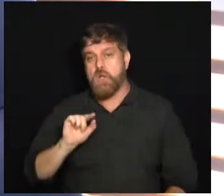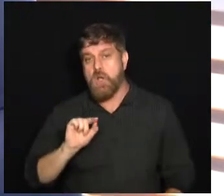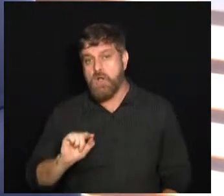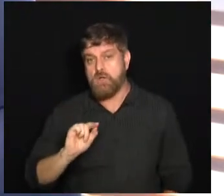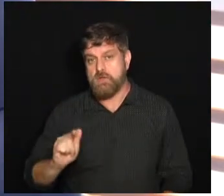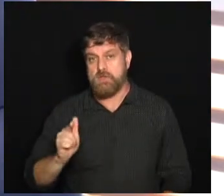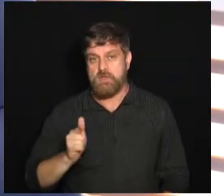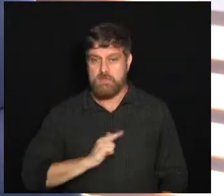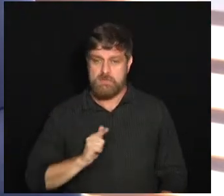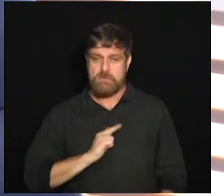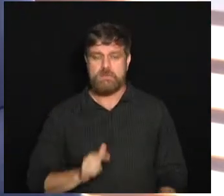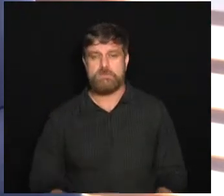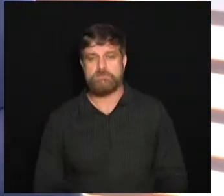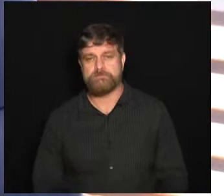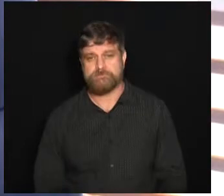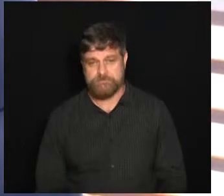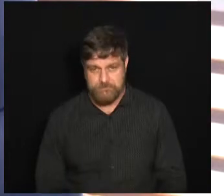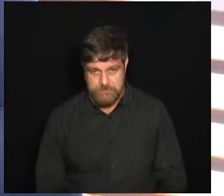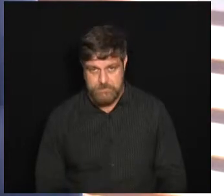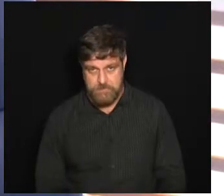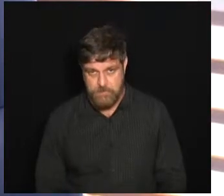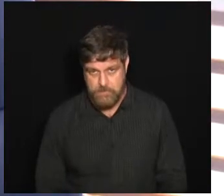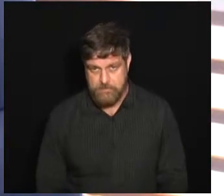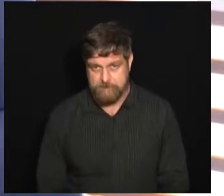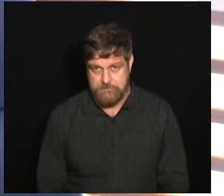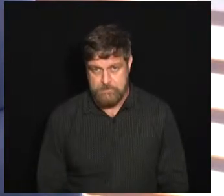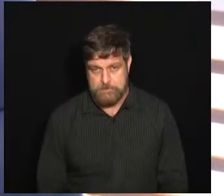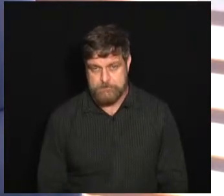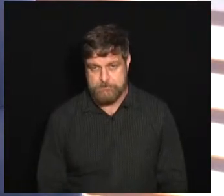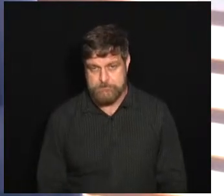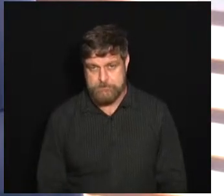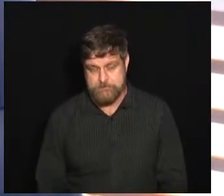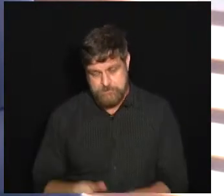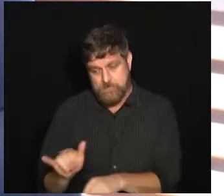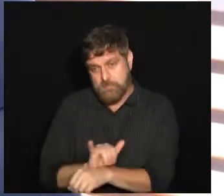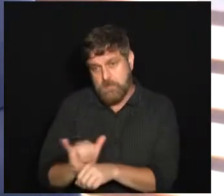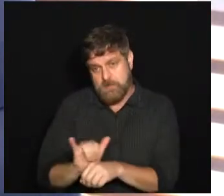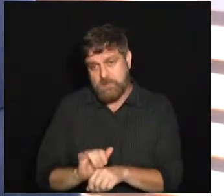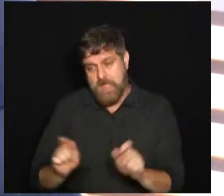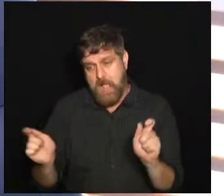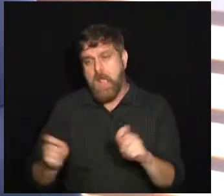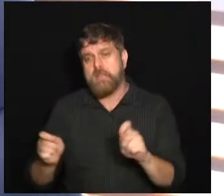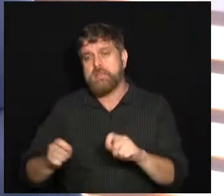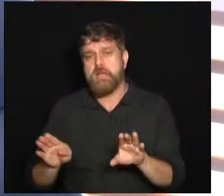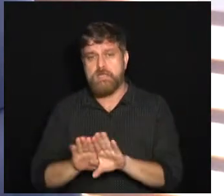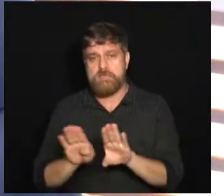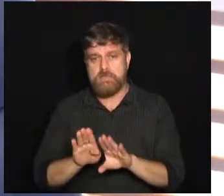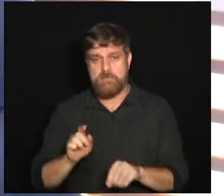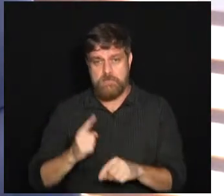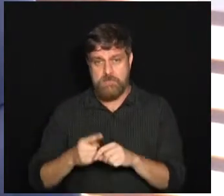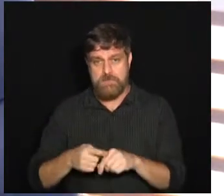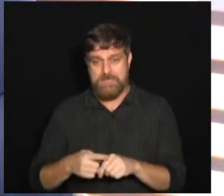fato, se enquadrar como uma força maior, existiria sim a possibilidade, mediante,